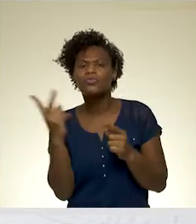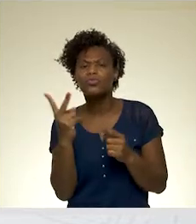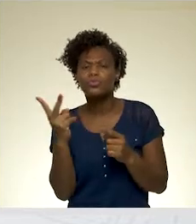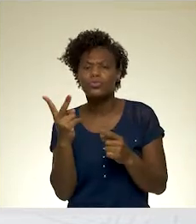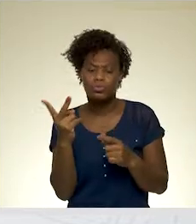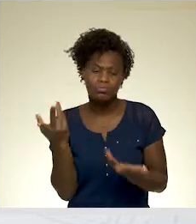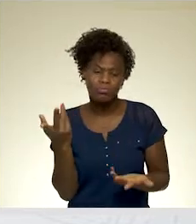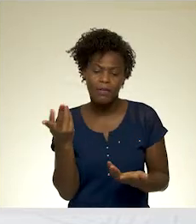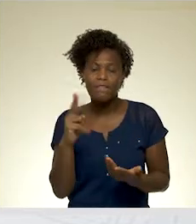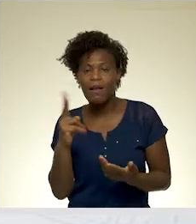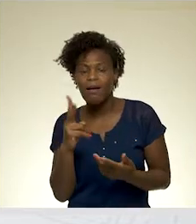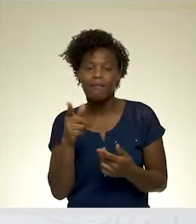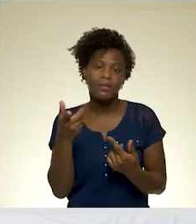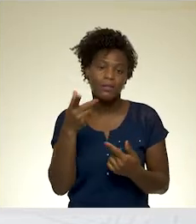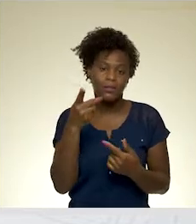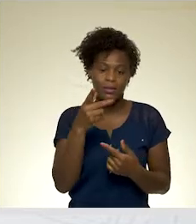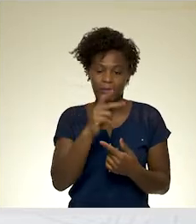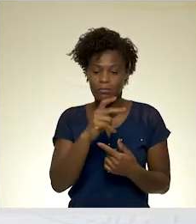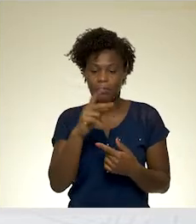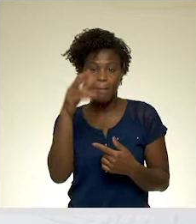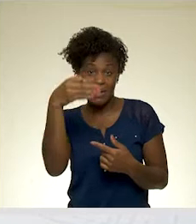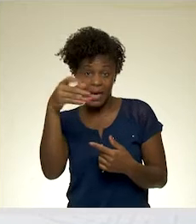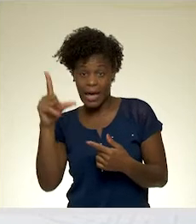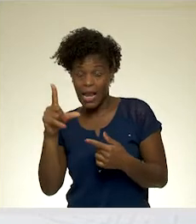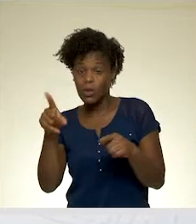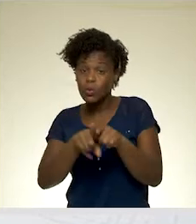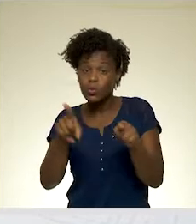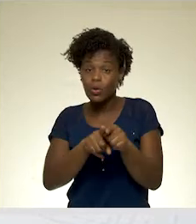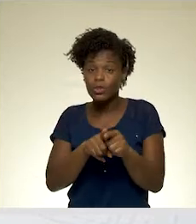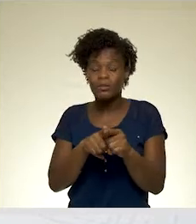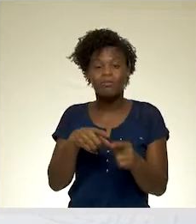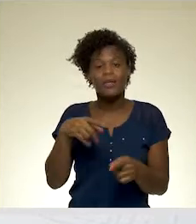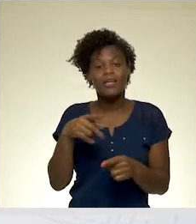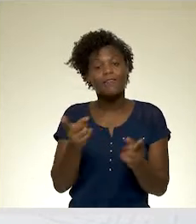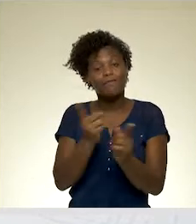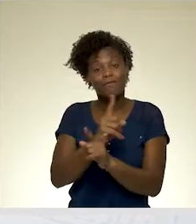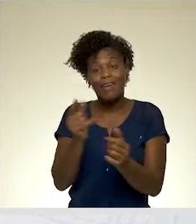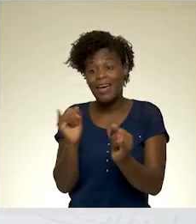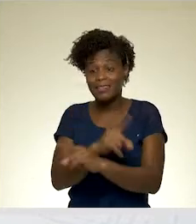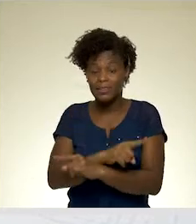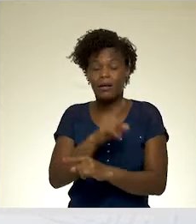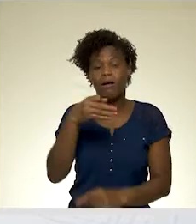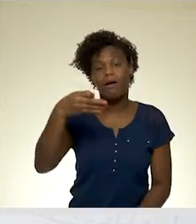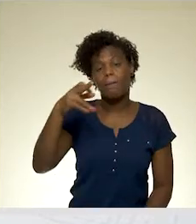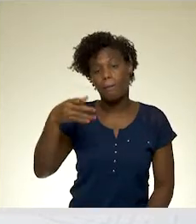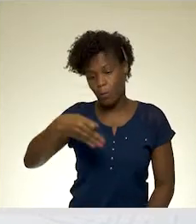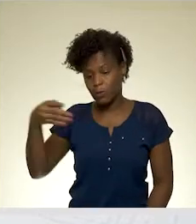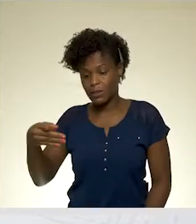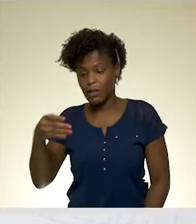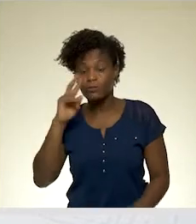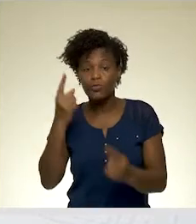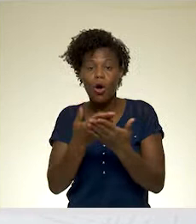variáveis são inversamente proporcionais e indica a constante